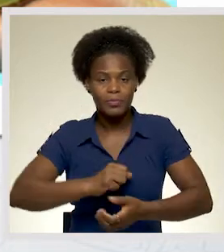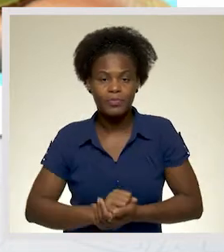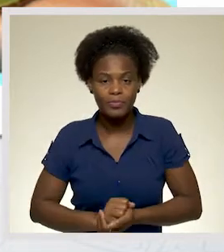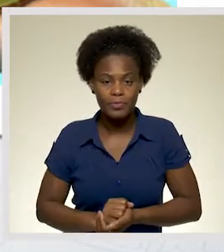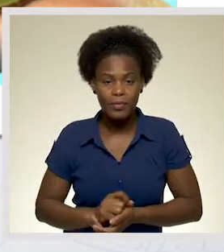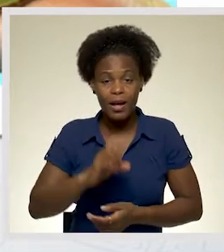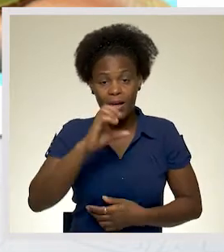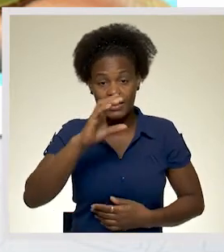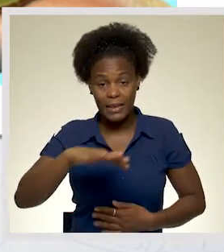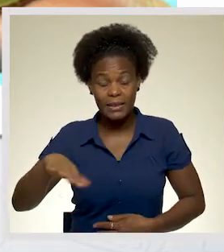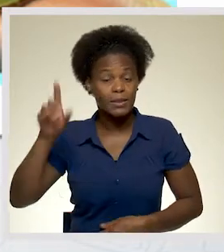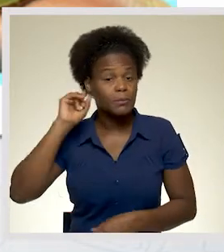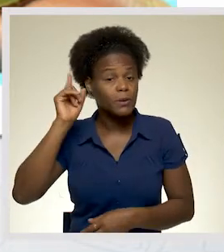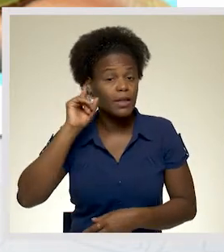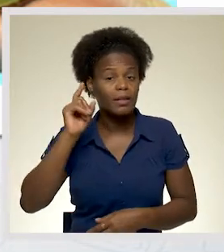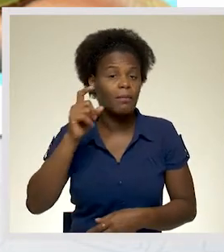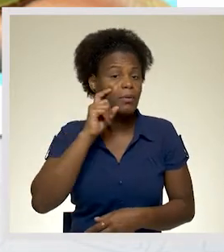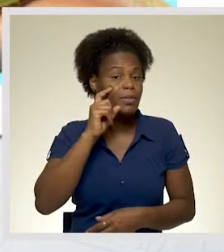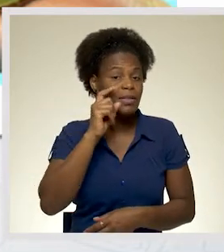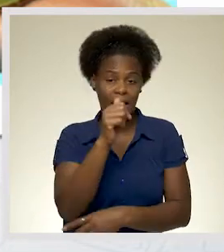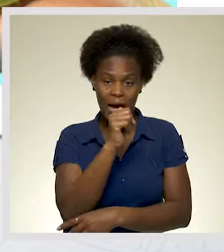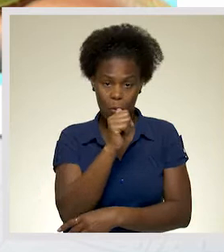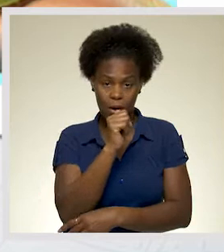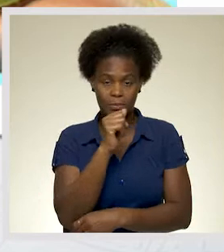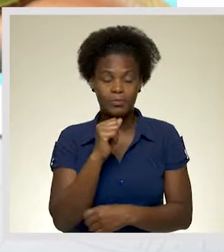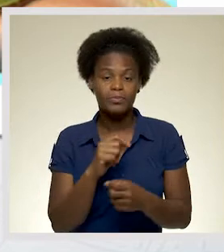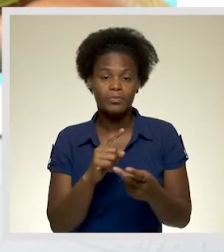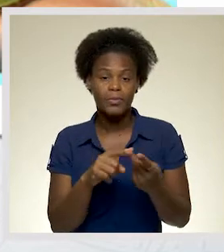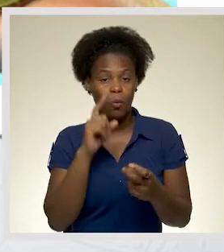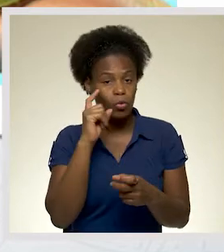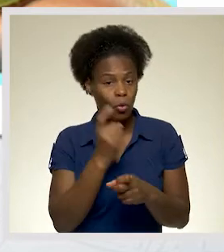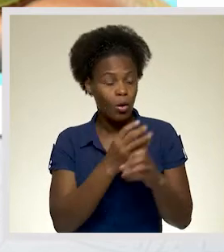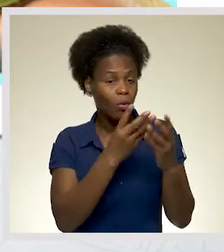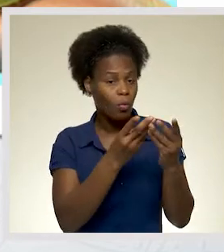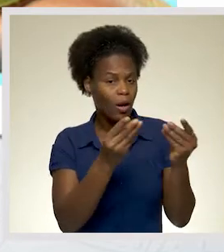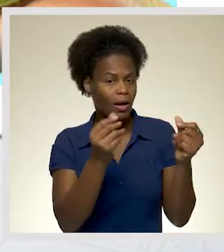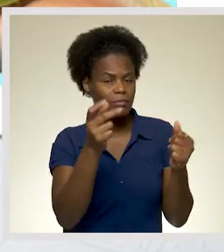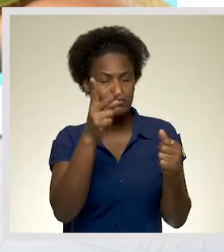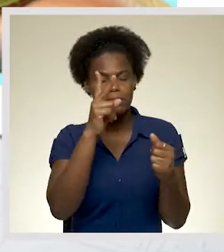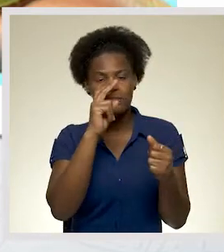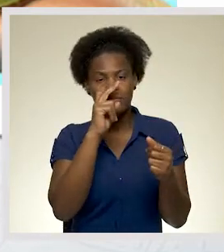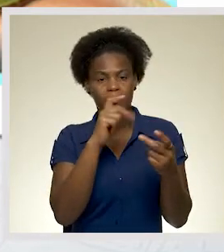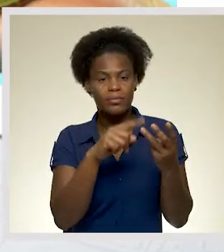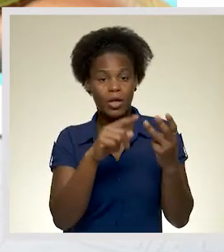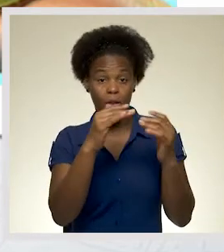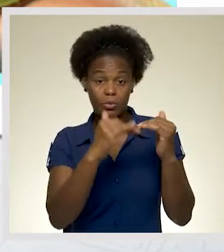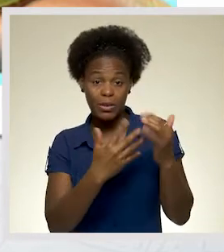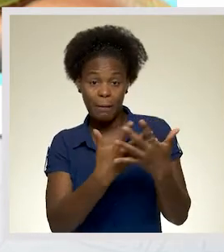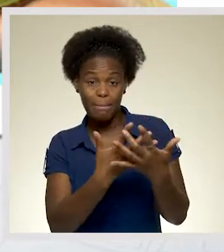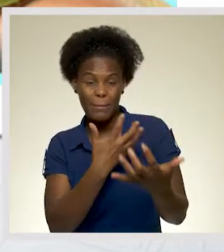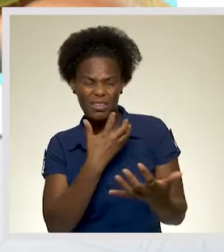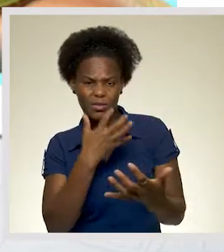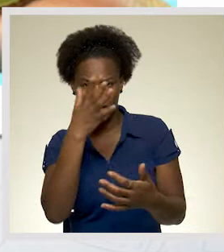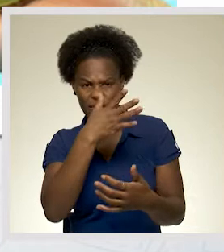papel fundamental na preservação da água, controle da qualidade do ar, na redução dos impactos